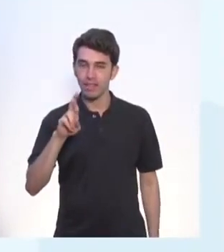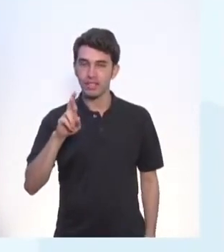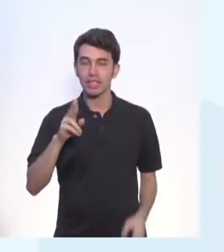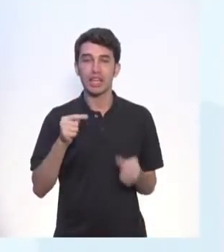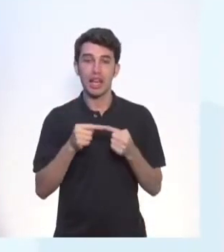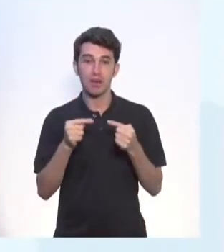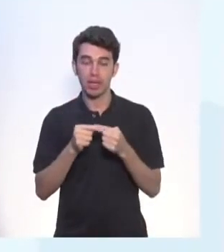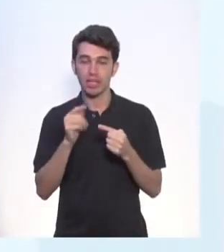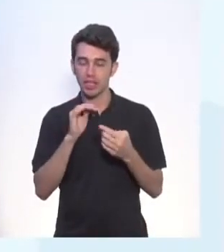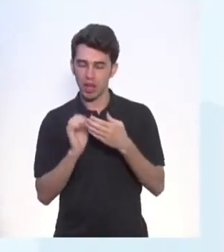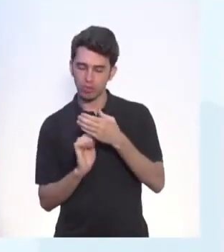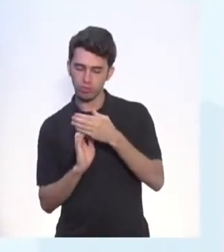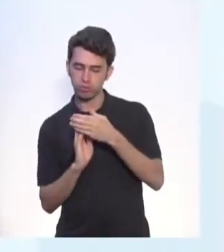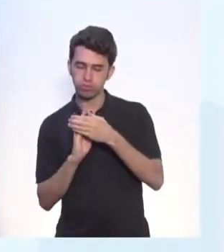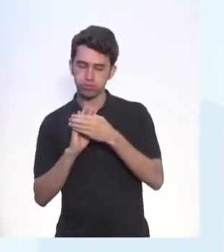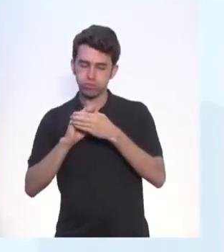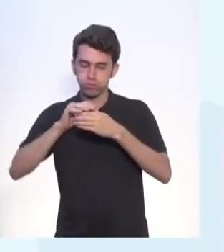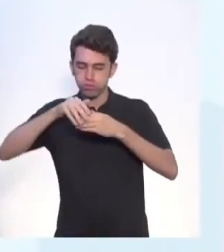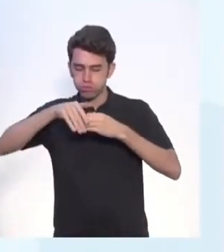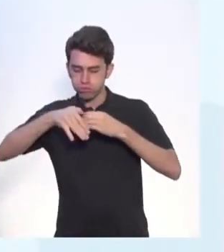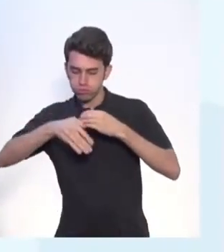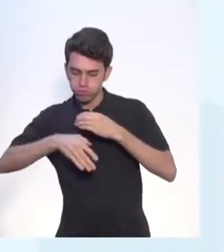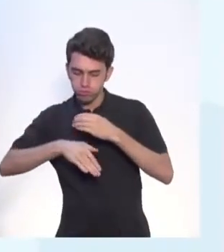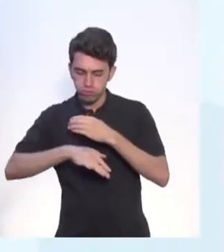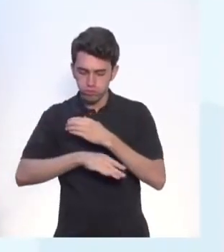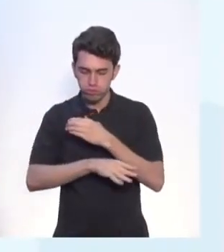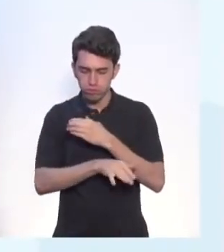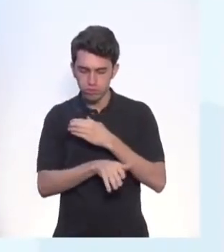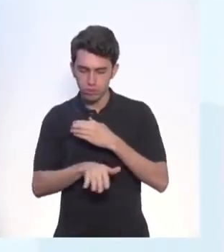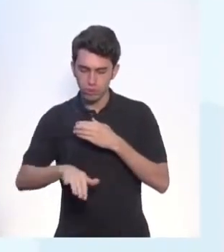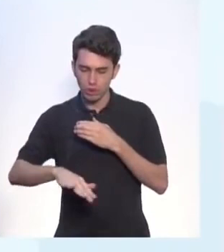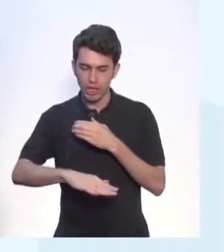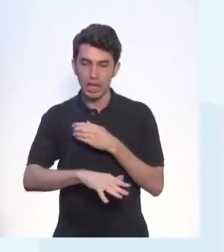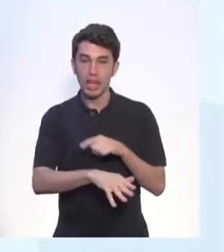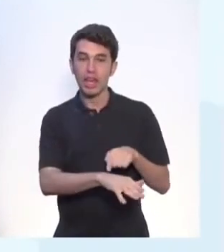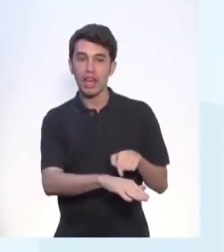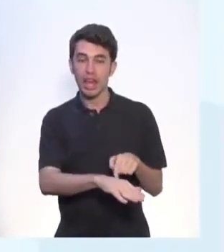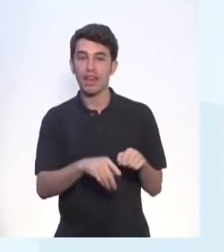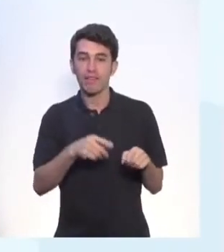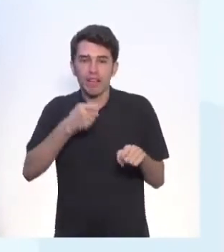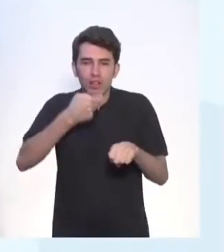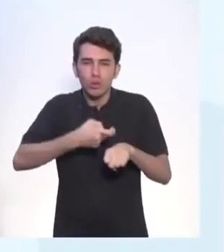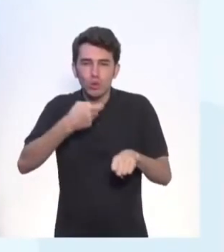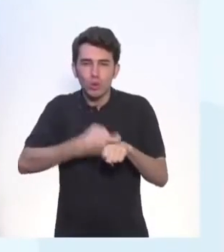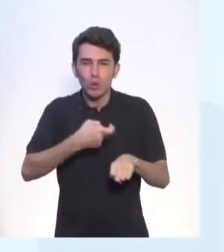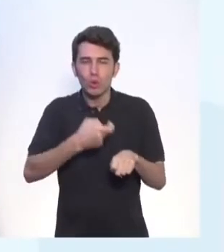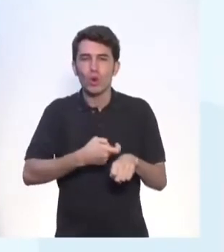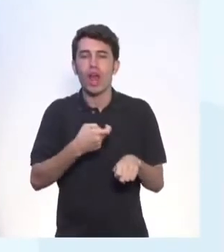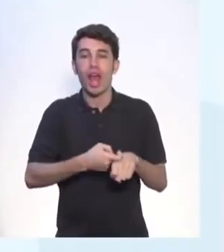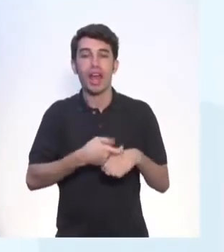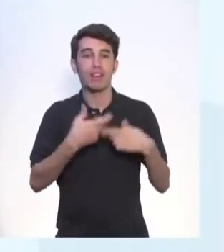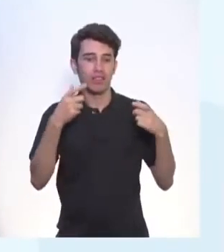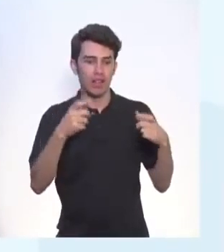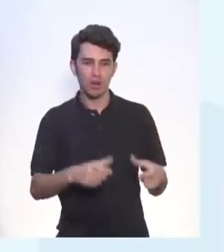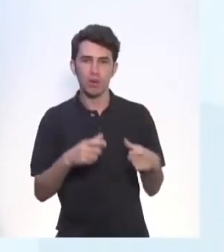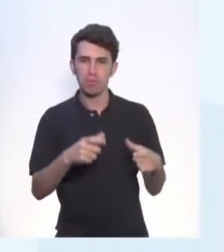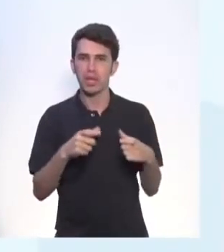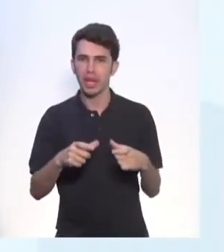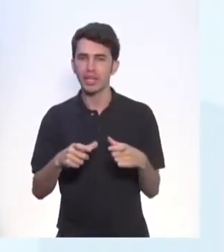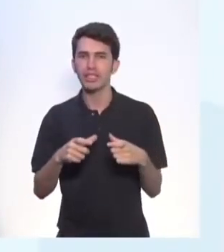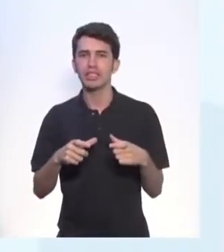se movimentando e, depois de muitos anos, ficam sólidas, se tornando ambientes